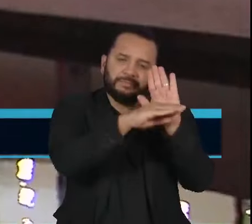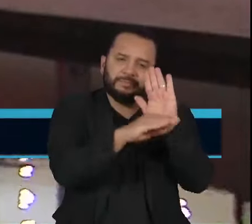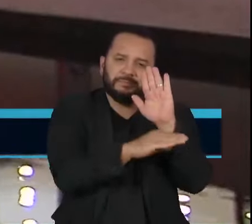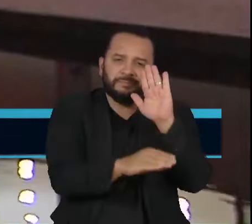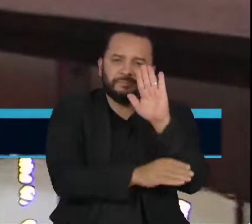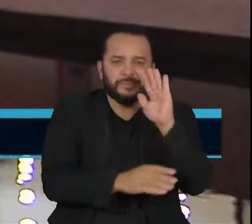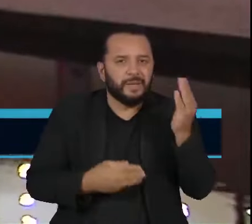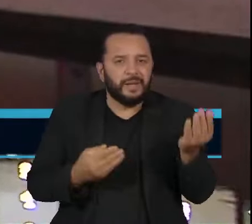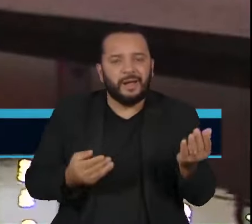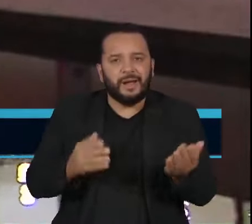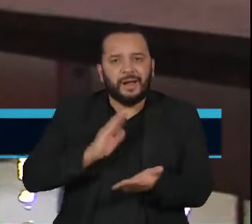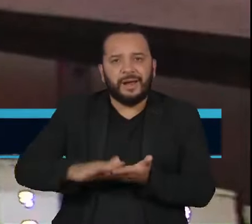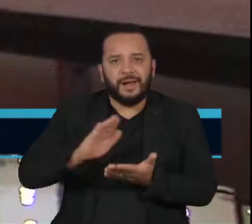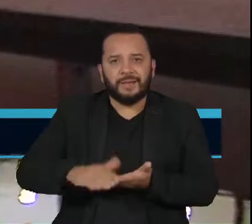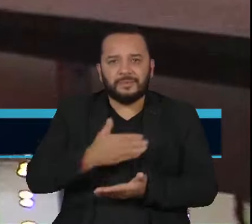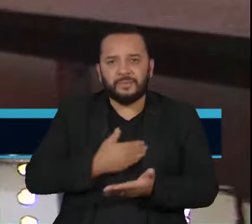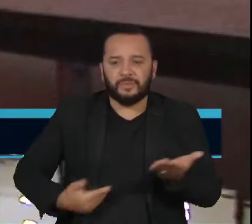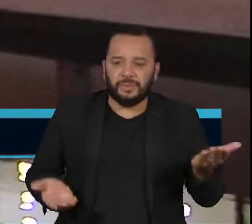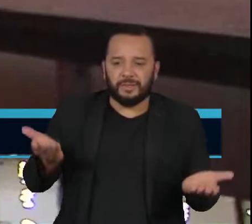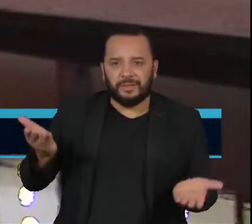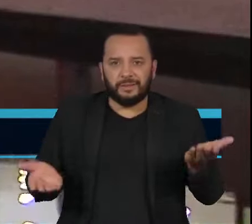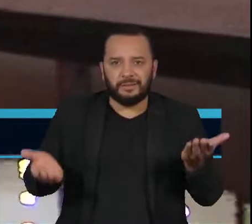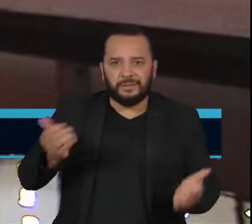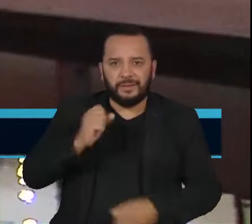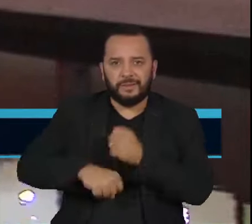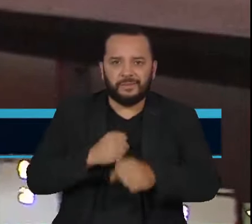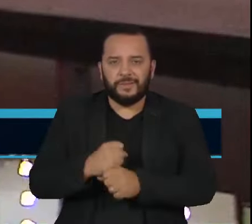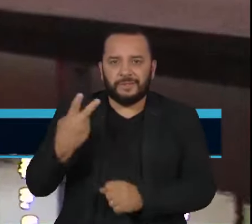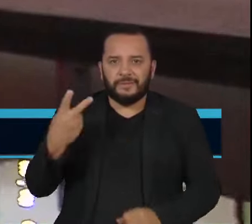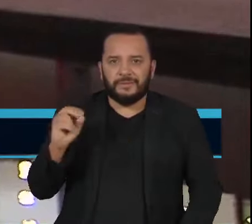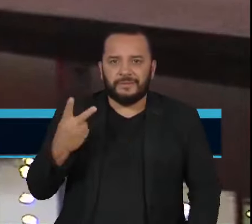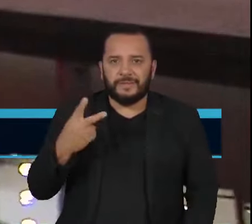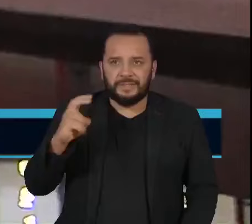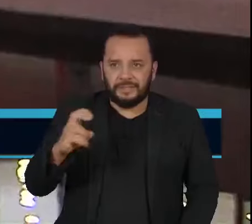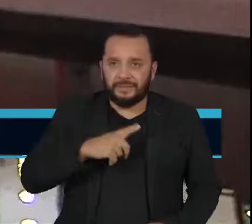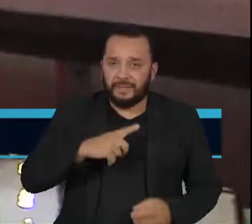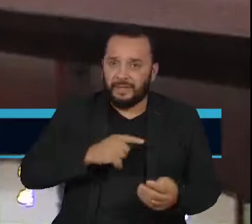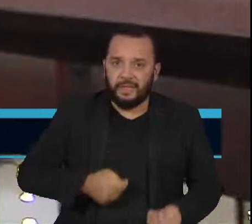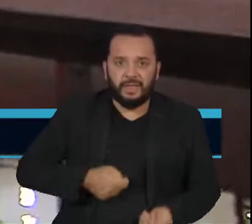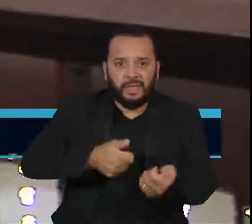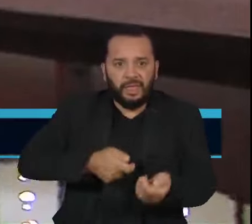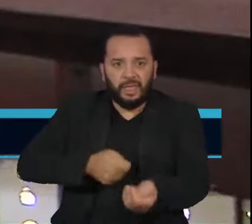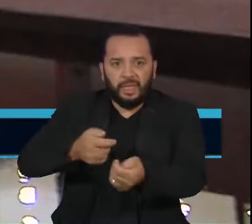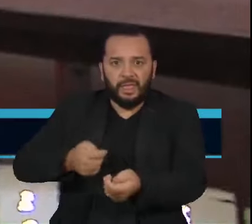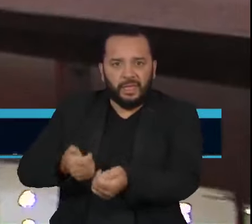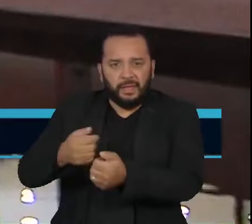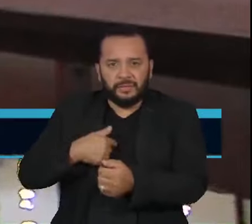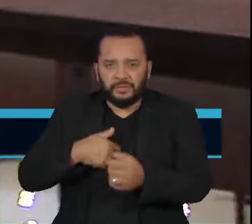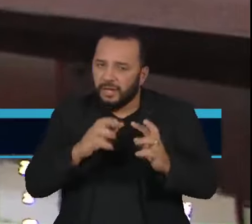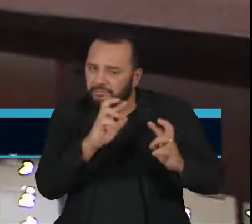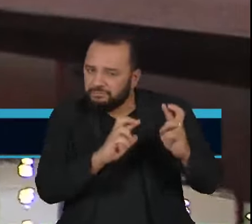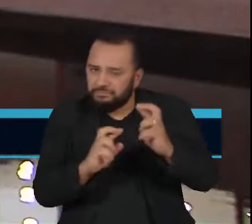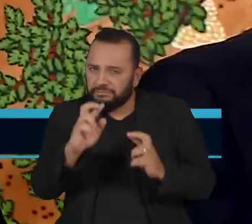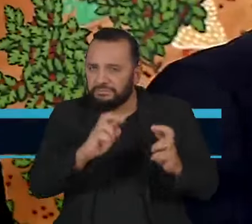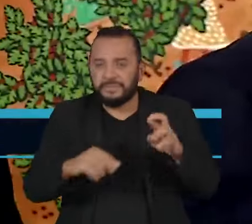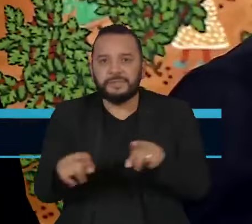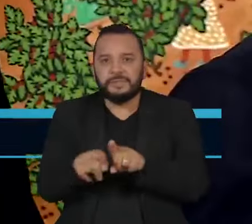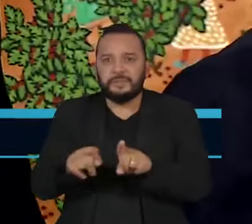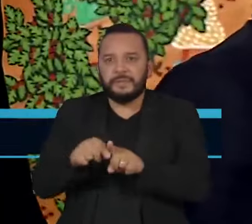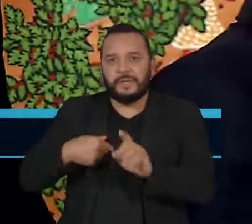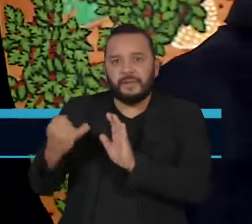contas públicas de 2025, como o pente fino nos benefícios federais e o corte nas renúncias tributárias.